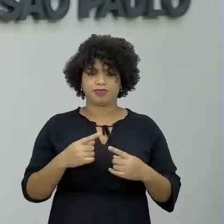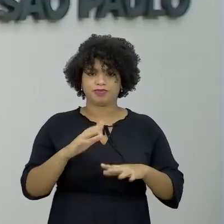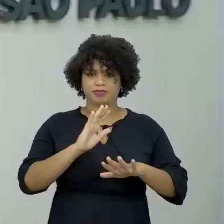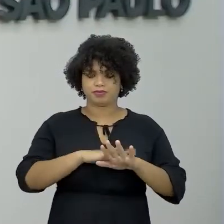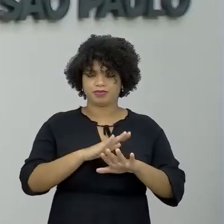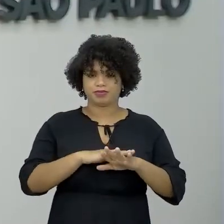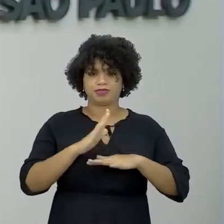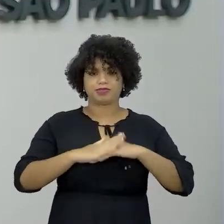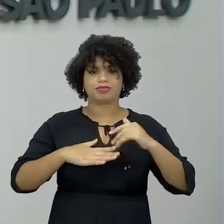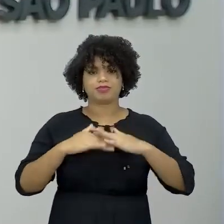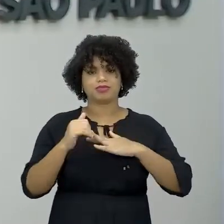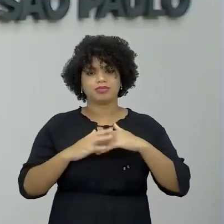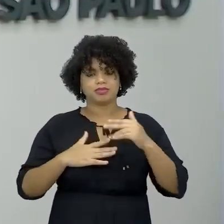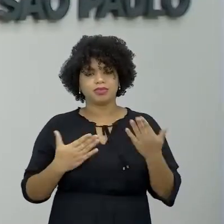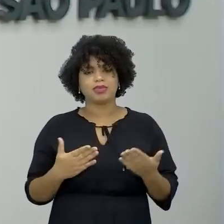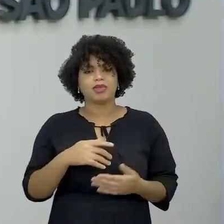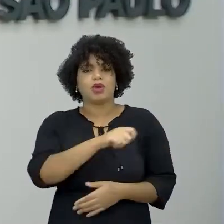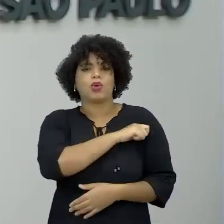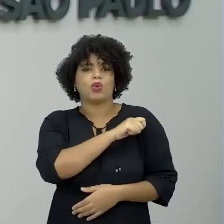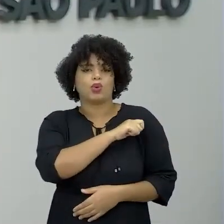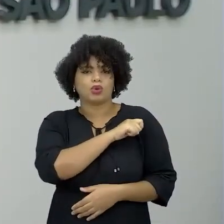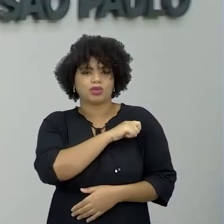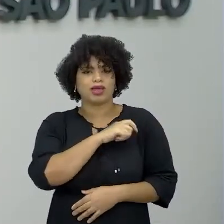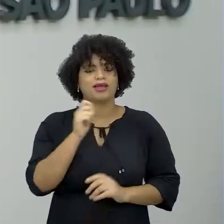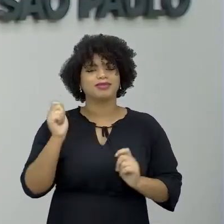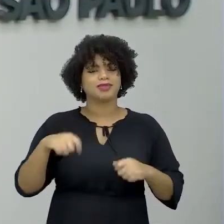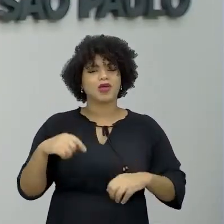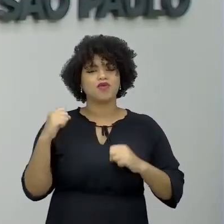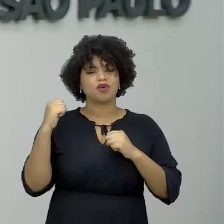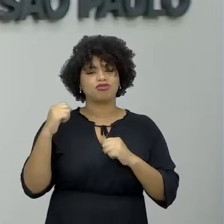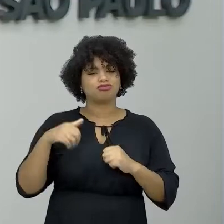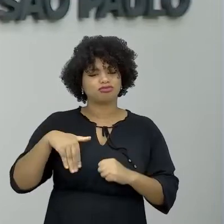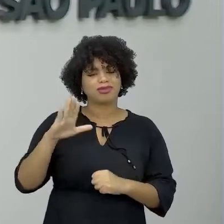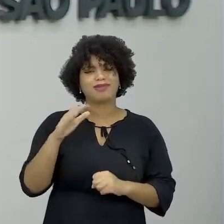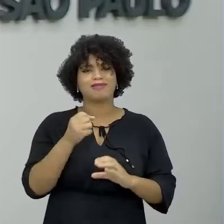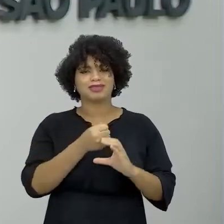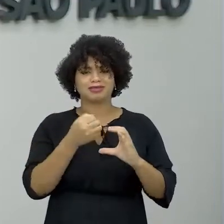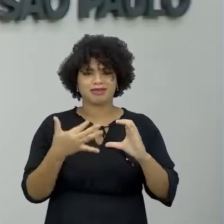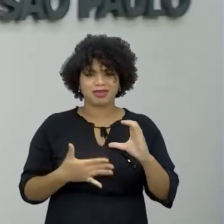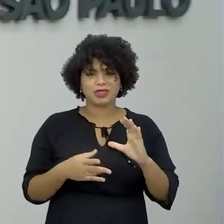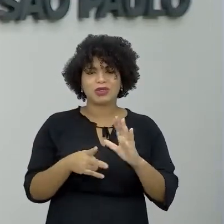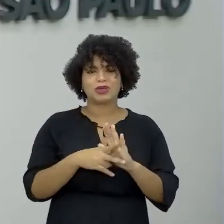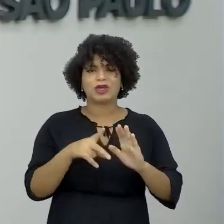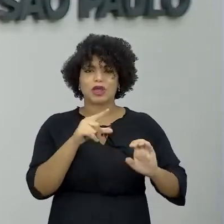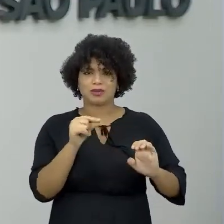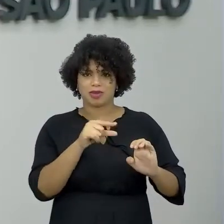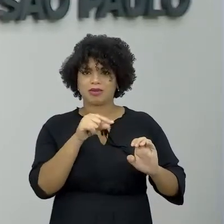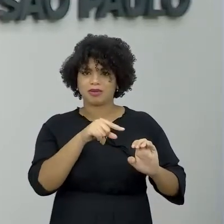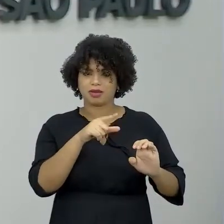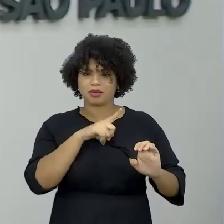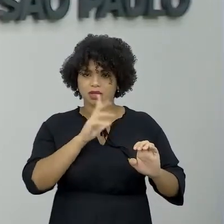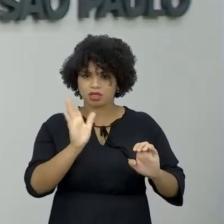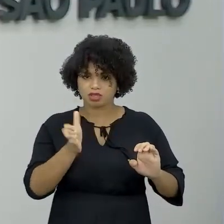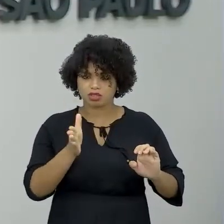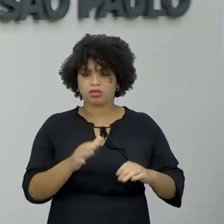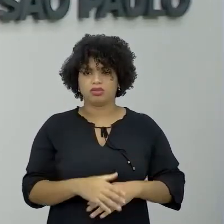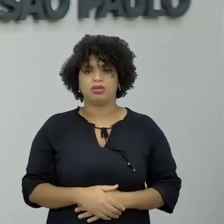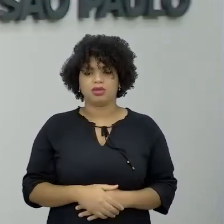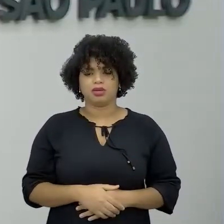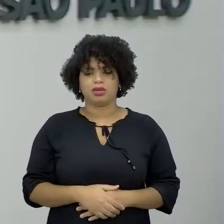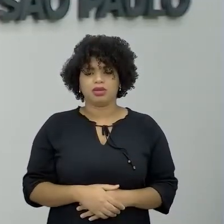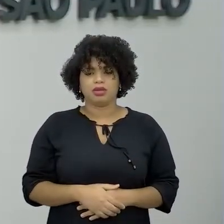dessas habilidades, esse estudante ele vai fortalecer essas características de empreendedor que ele já possui e ele